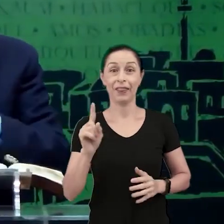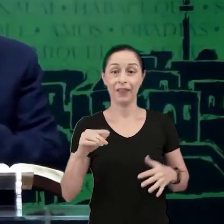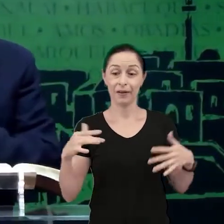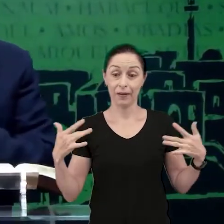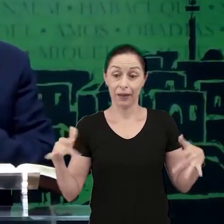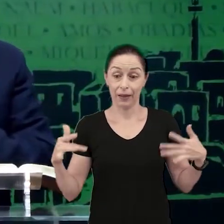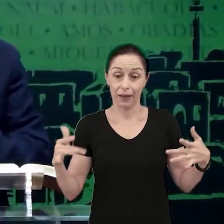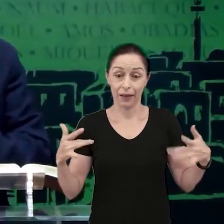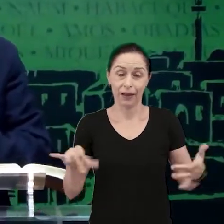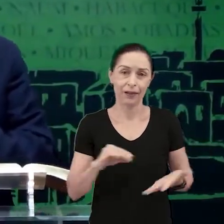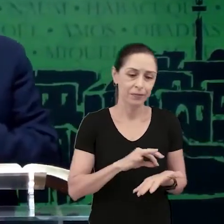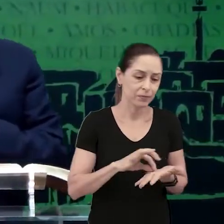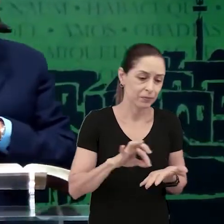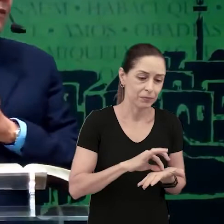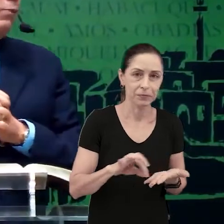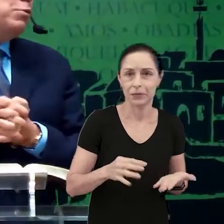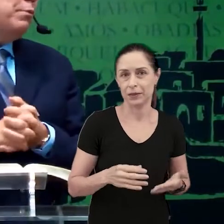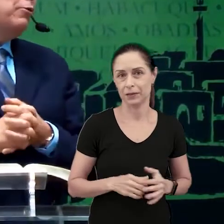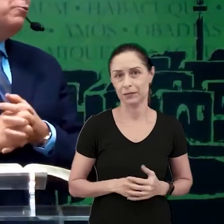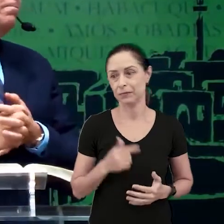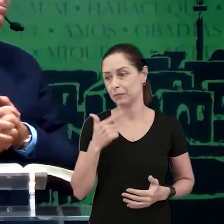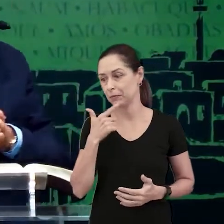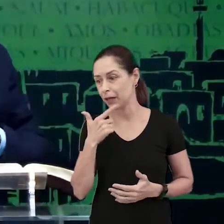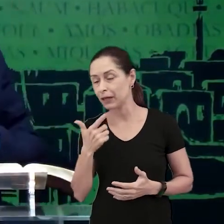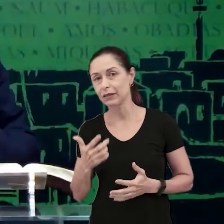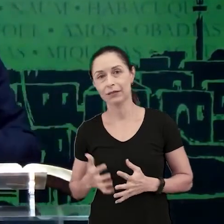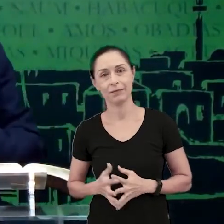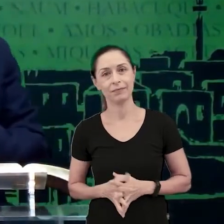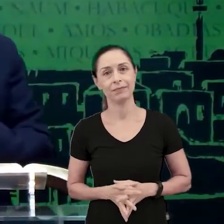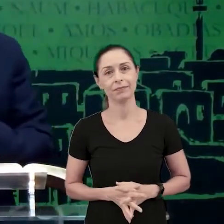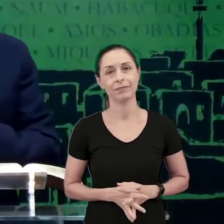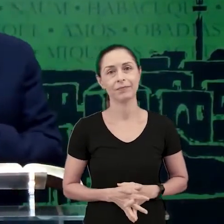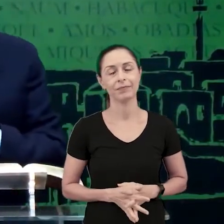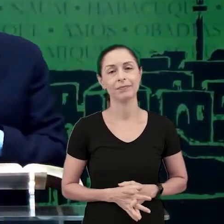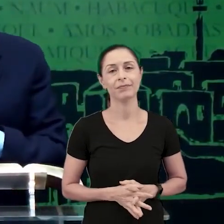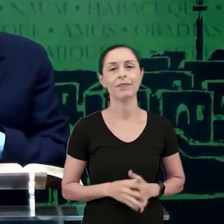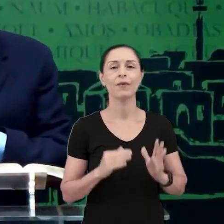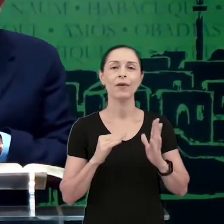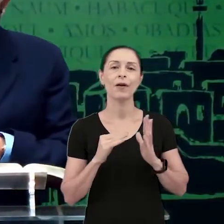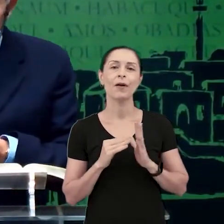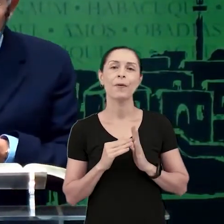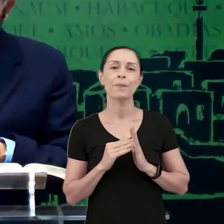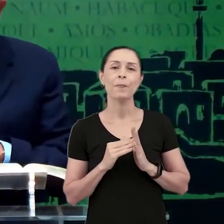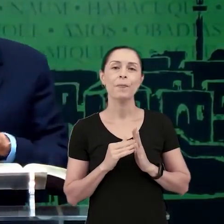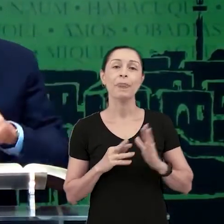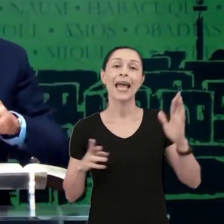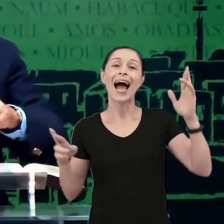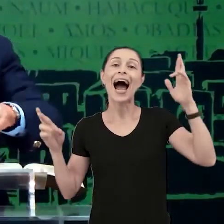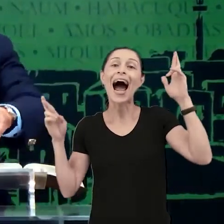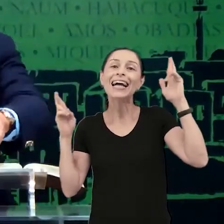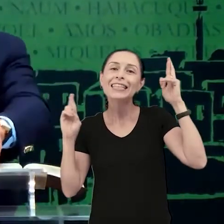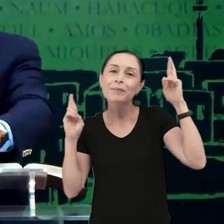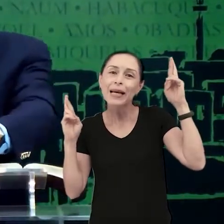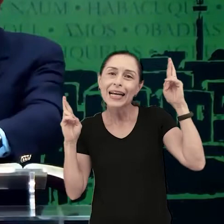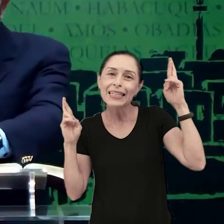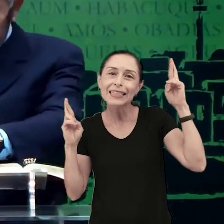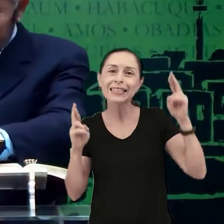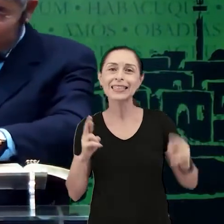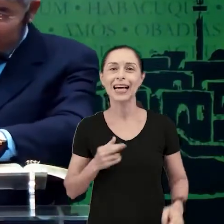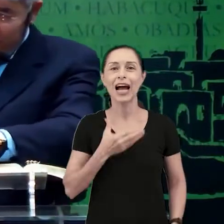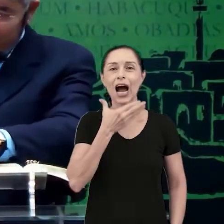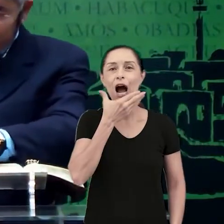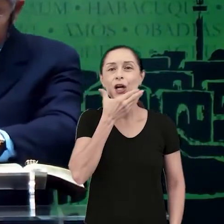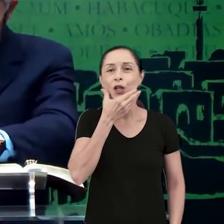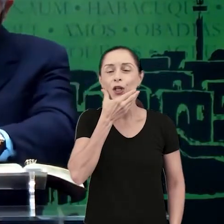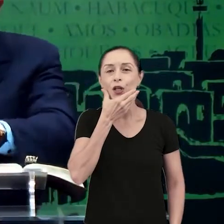ataque dos seus inimigos. Mas agora vem o último ponto, que é a esperança do profeta, nos versículos 14